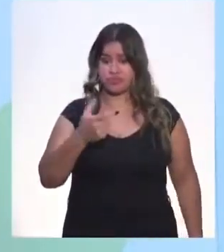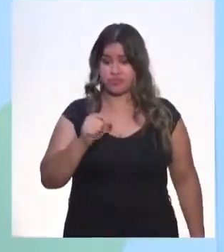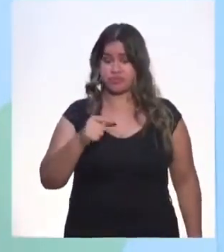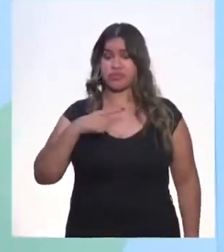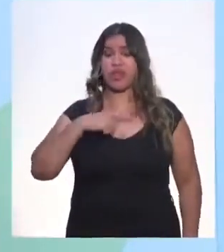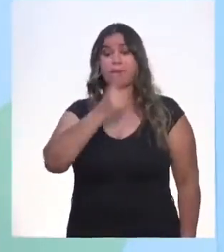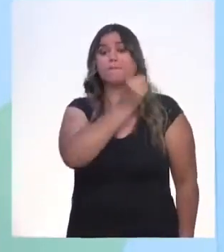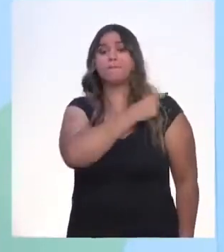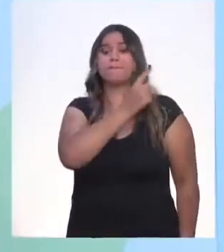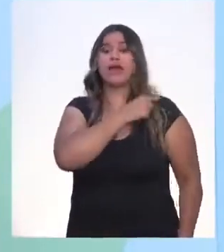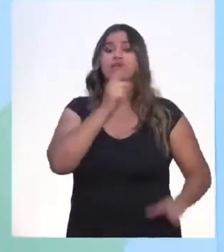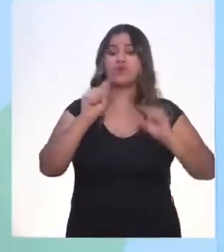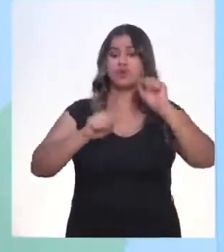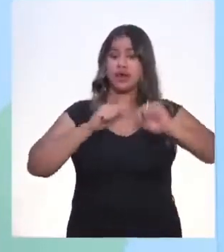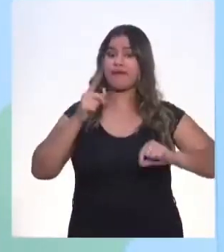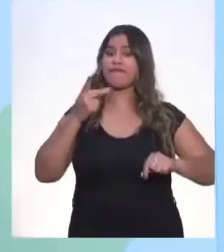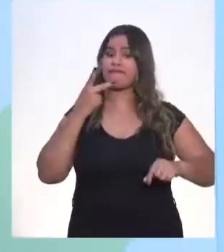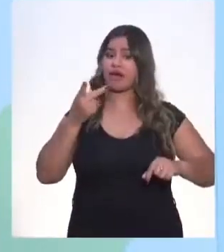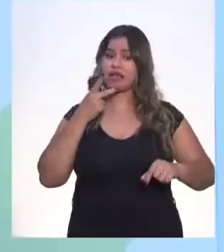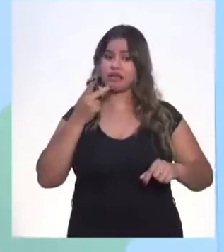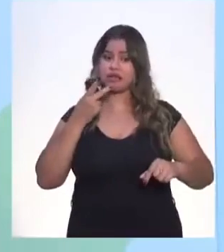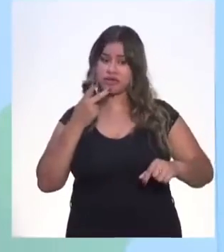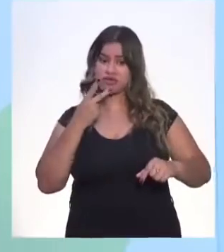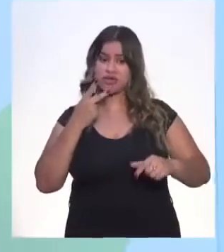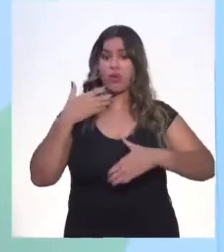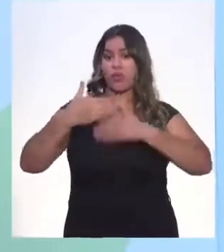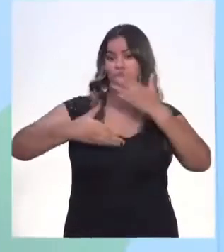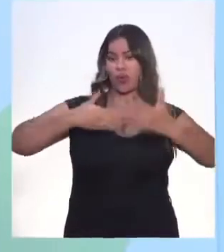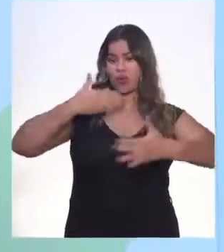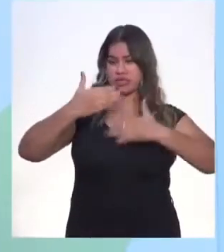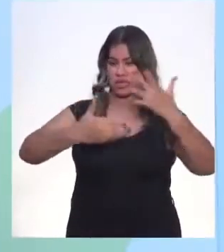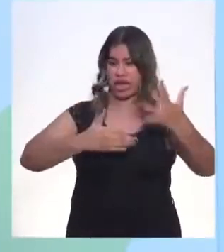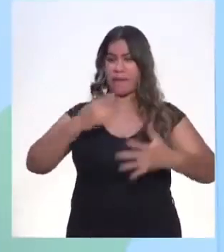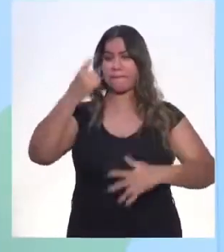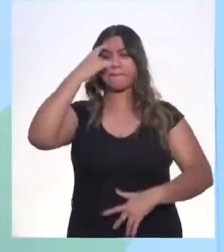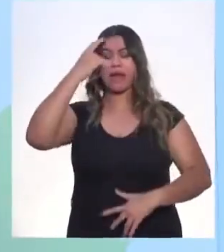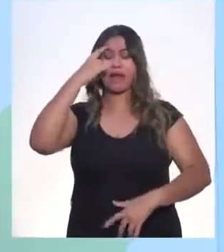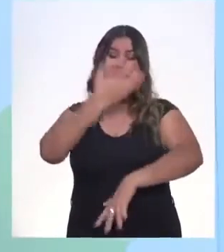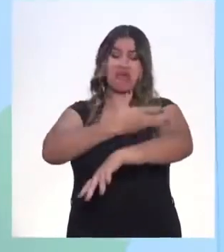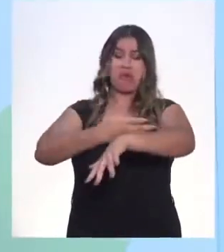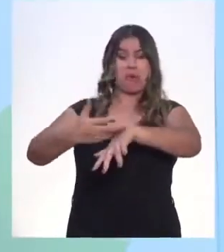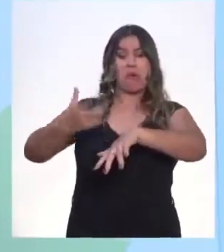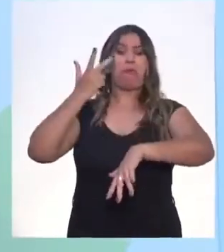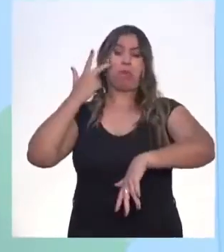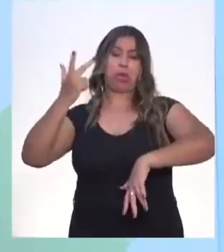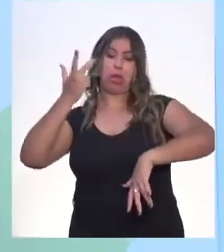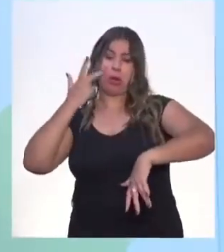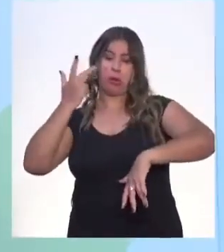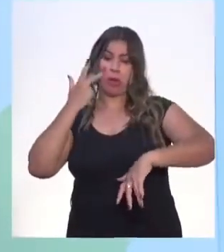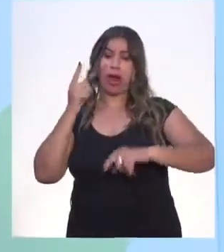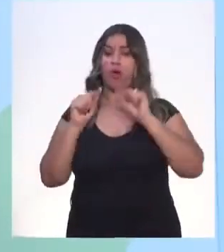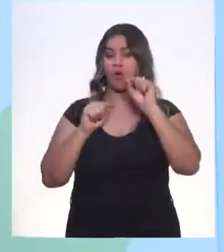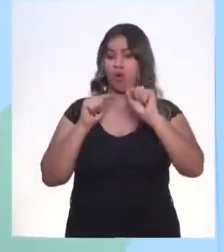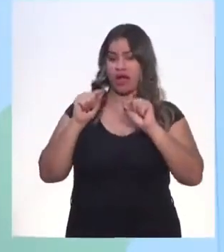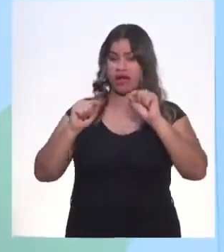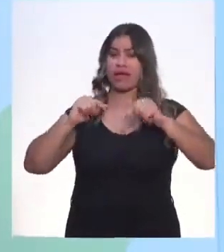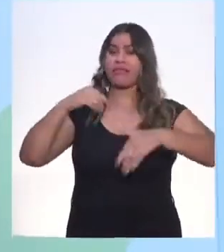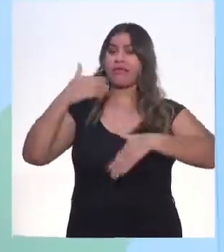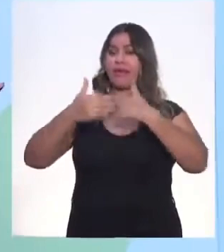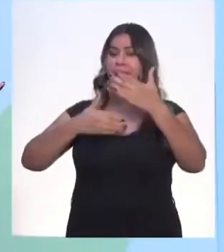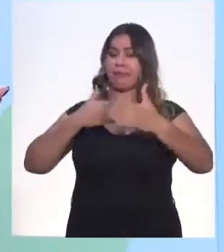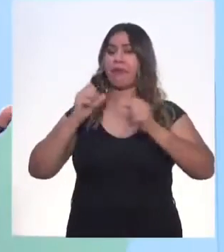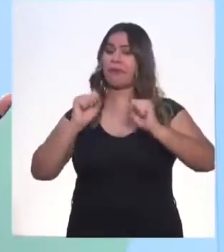série justamente sobre como esse processo de naturalização, o fato da gente naturalizar as coisas, faz com que muitas vezes a gente